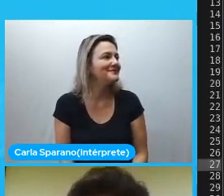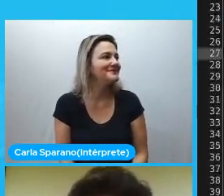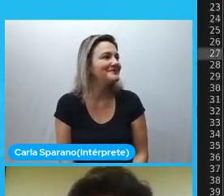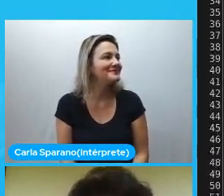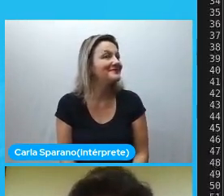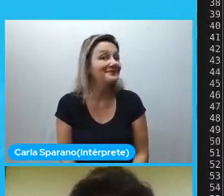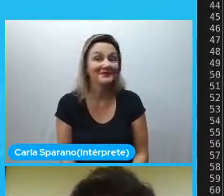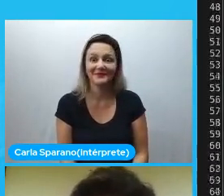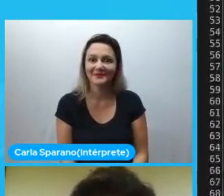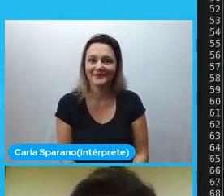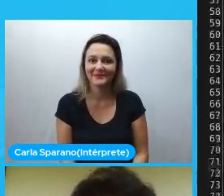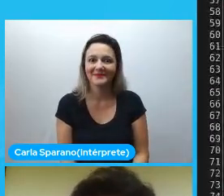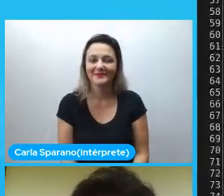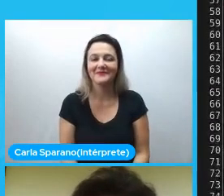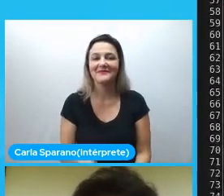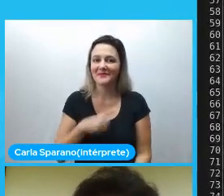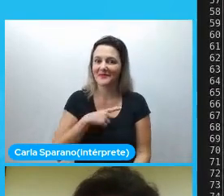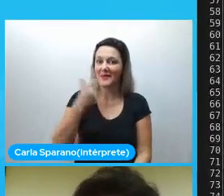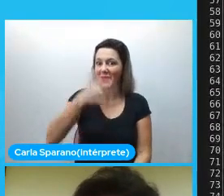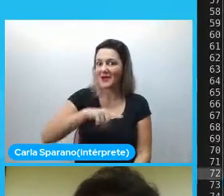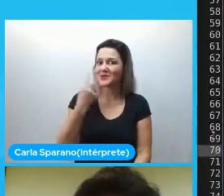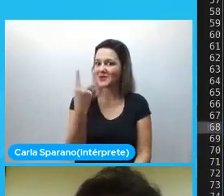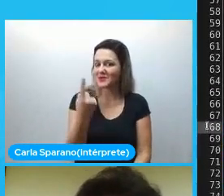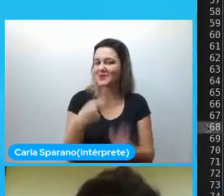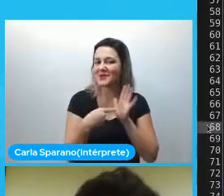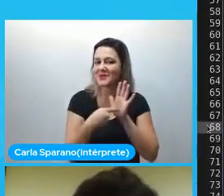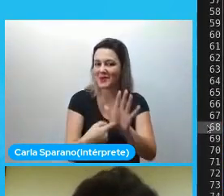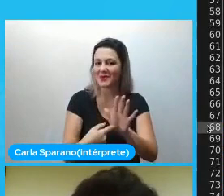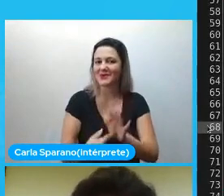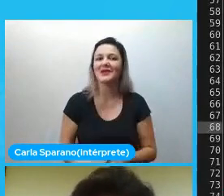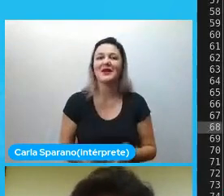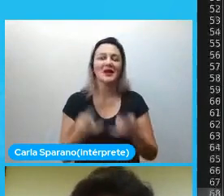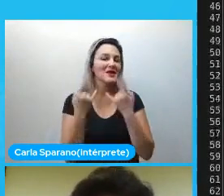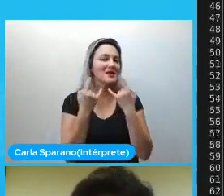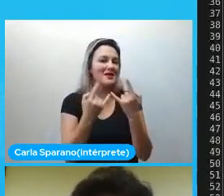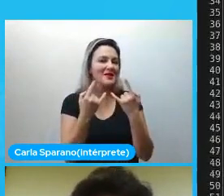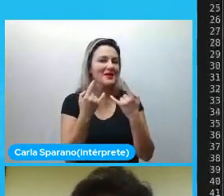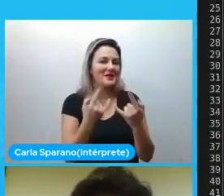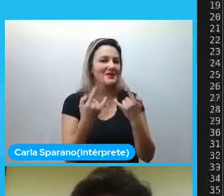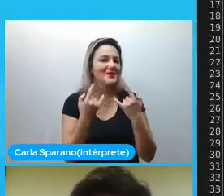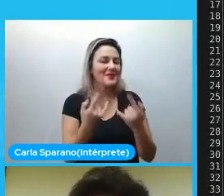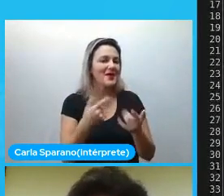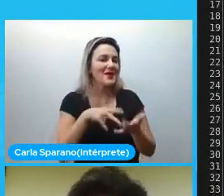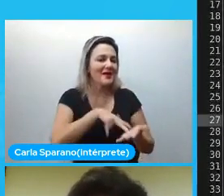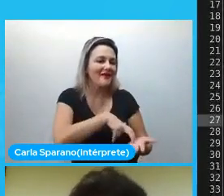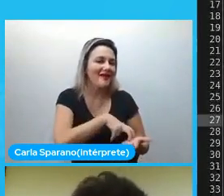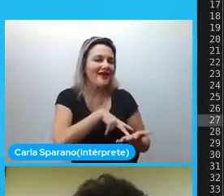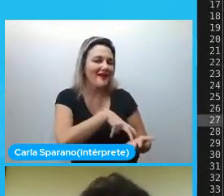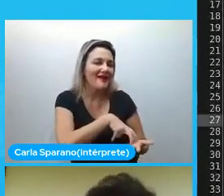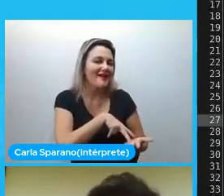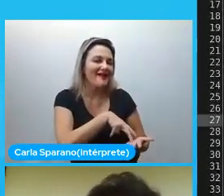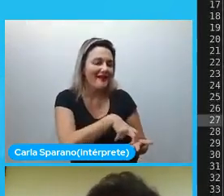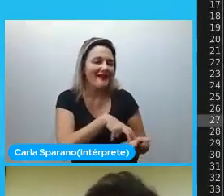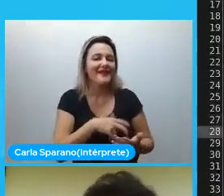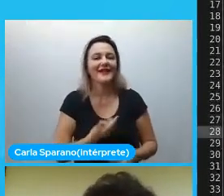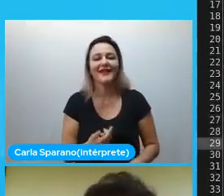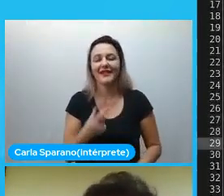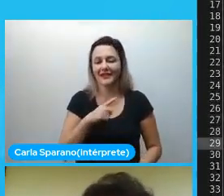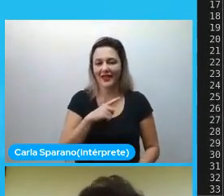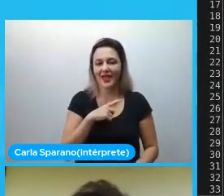Show, tem mais uma batida para mostrar aqui, que é o Plant Rock. Naquele lance lá do Rap Brasil